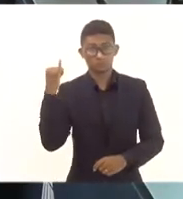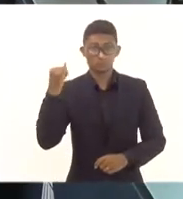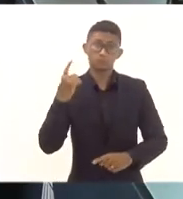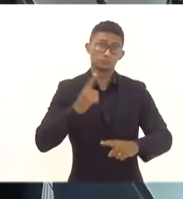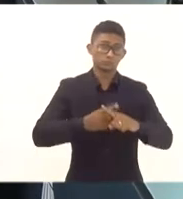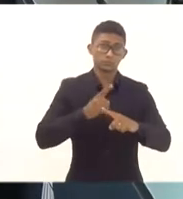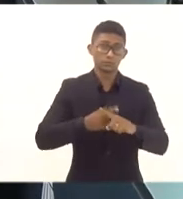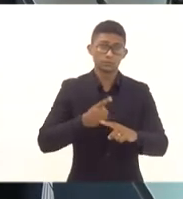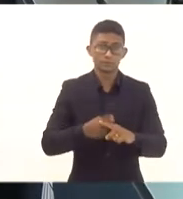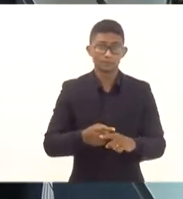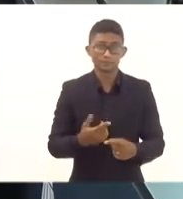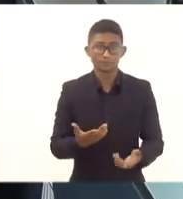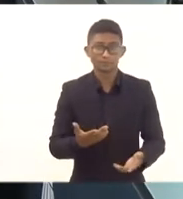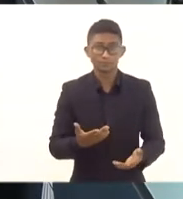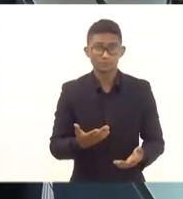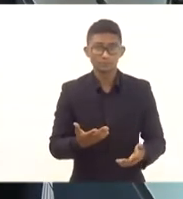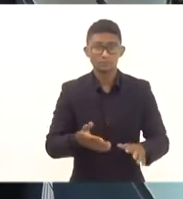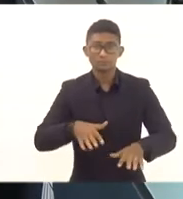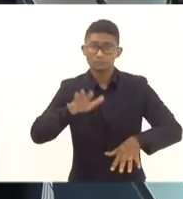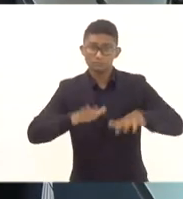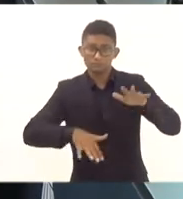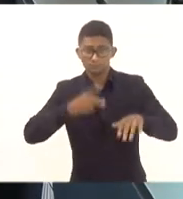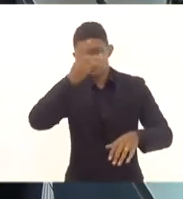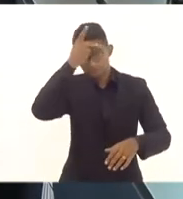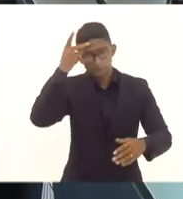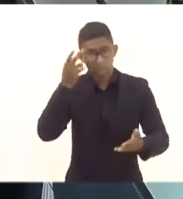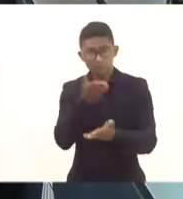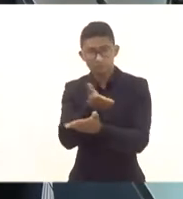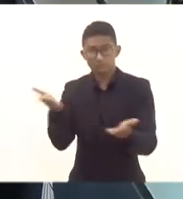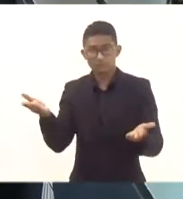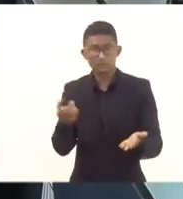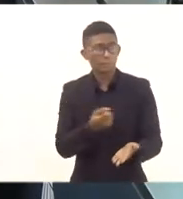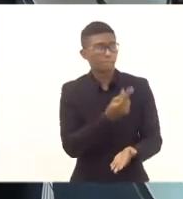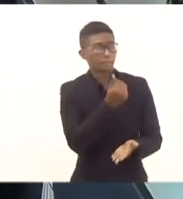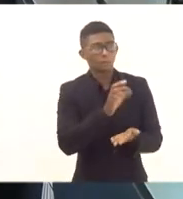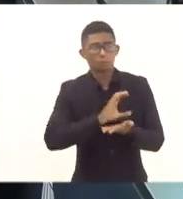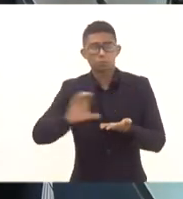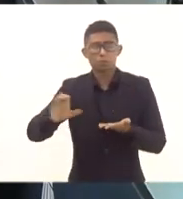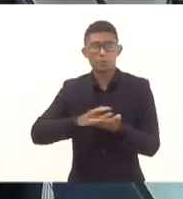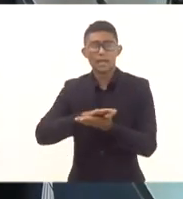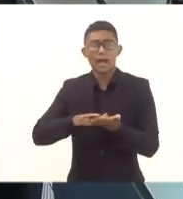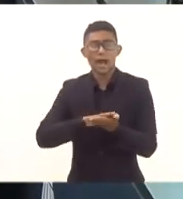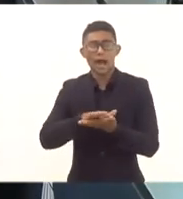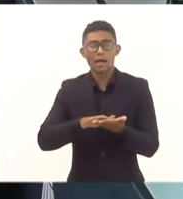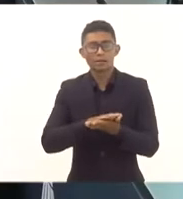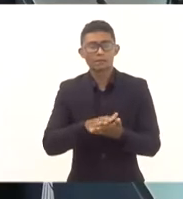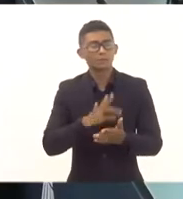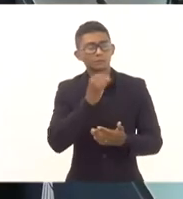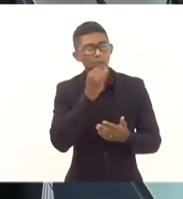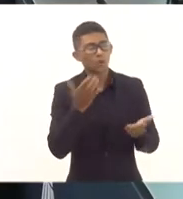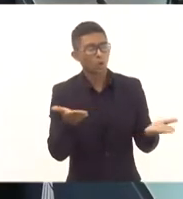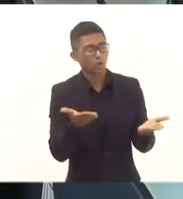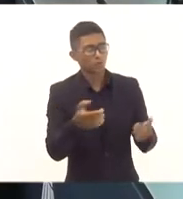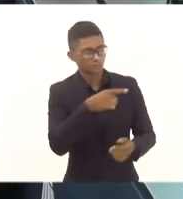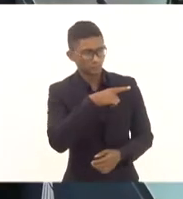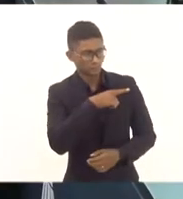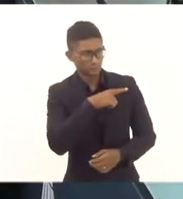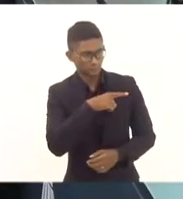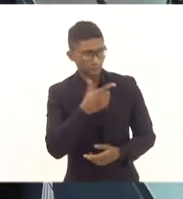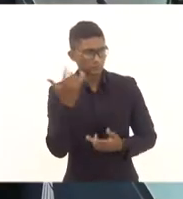porventura não e como chegaram até o benefício Então vocês tem hoje sim um um dado